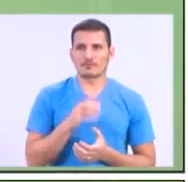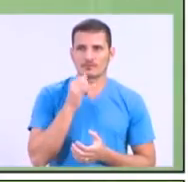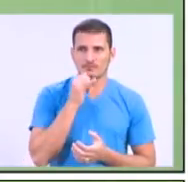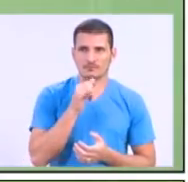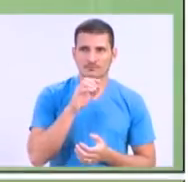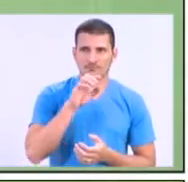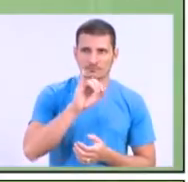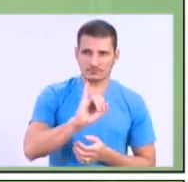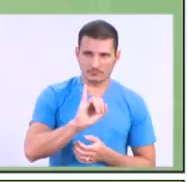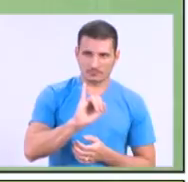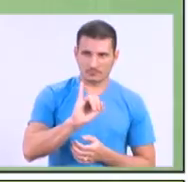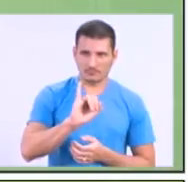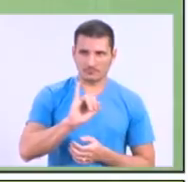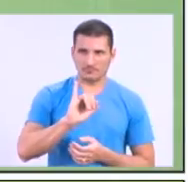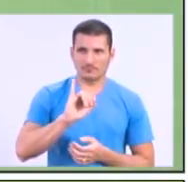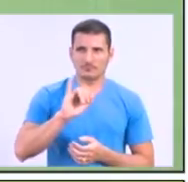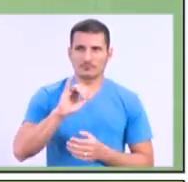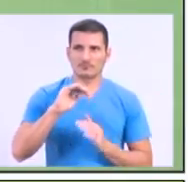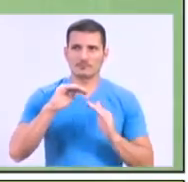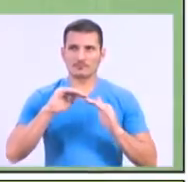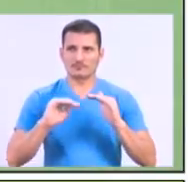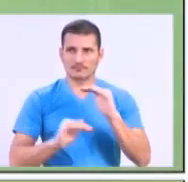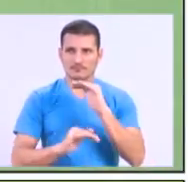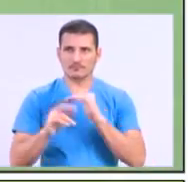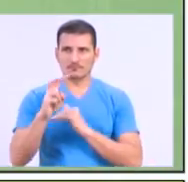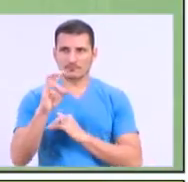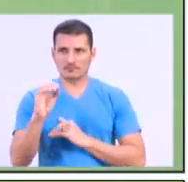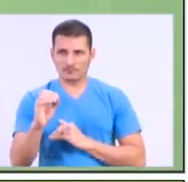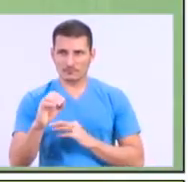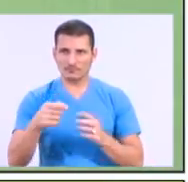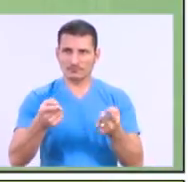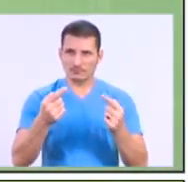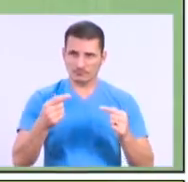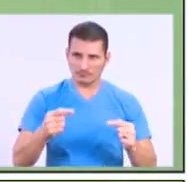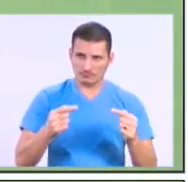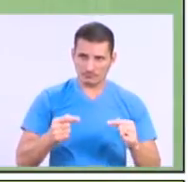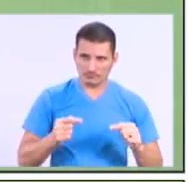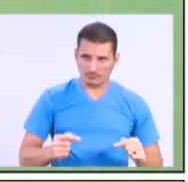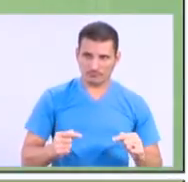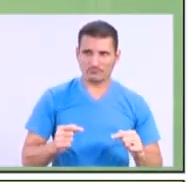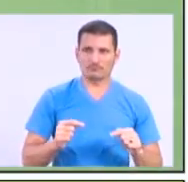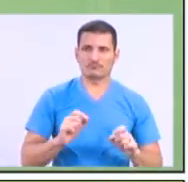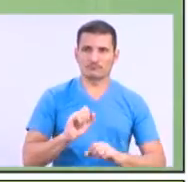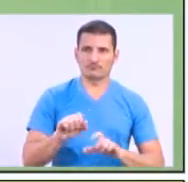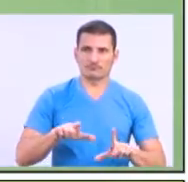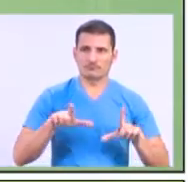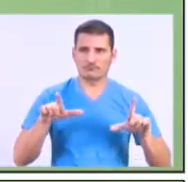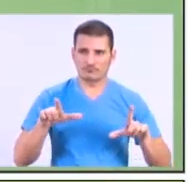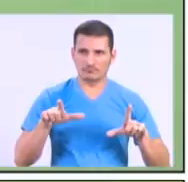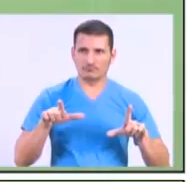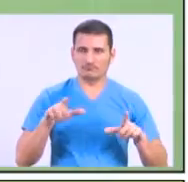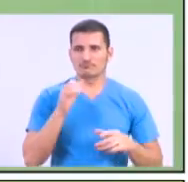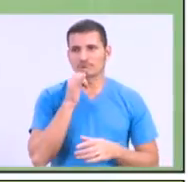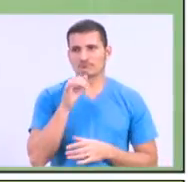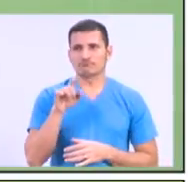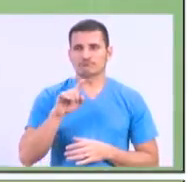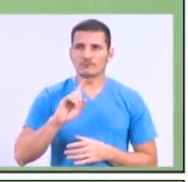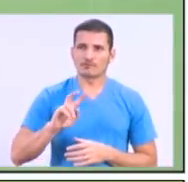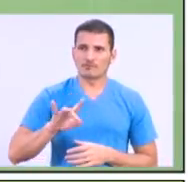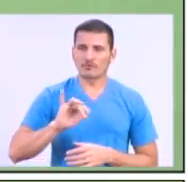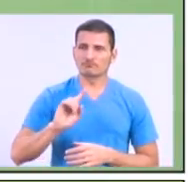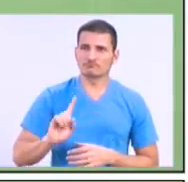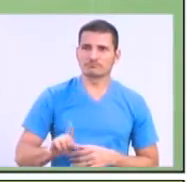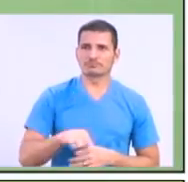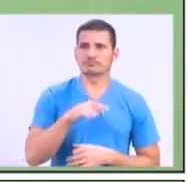menor do que 50, né, executa esses comandos. Né, e enquanto isso for acontecendo, ele vai